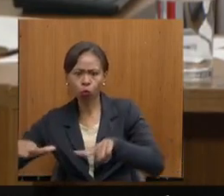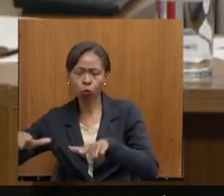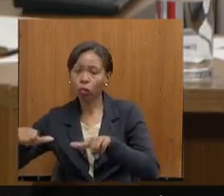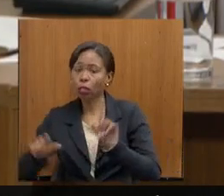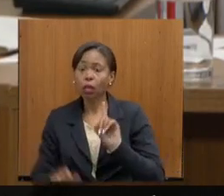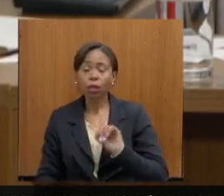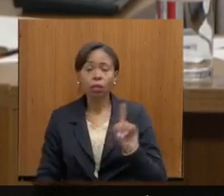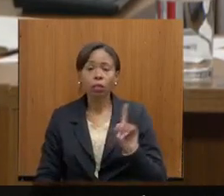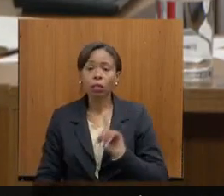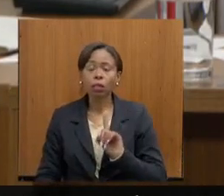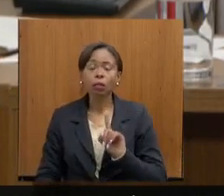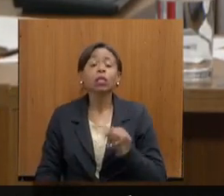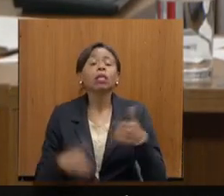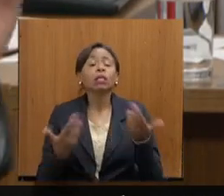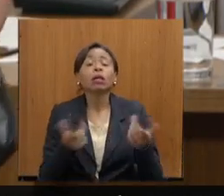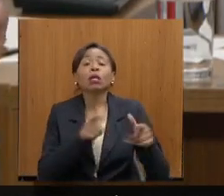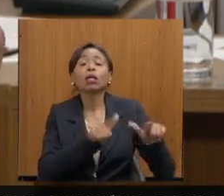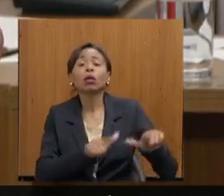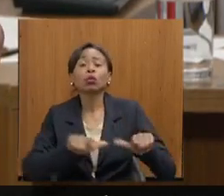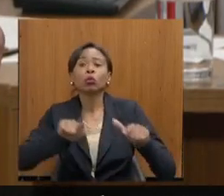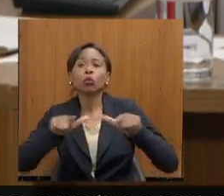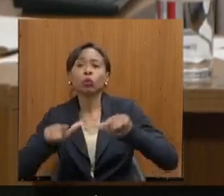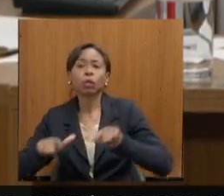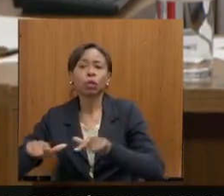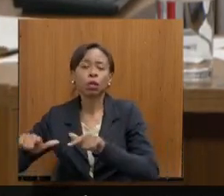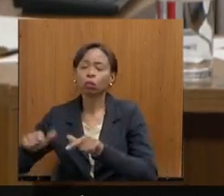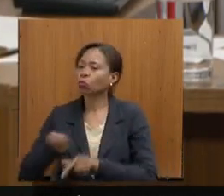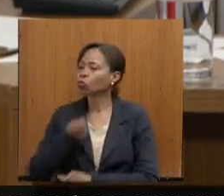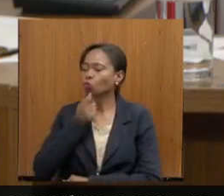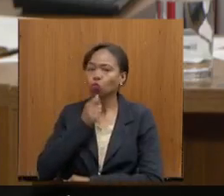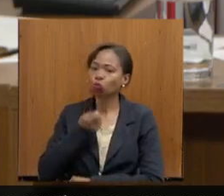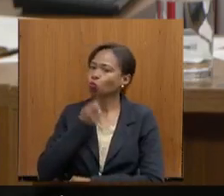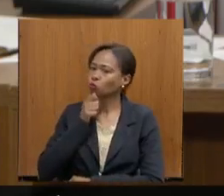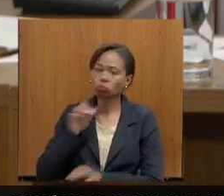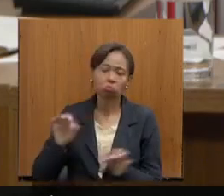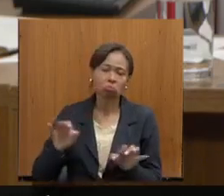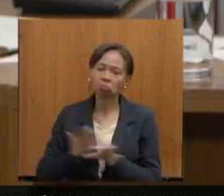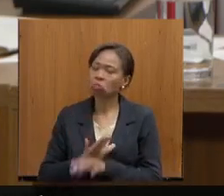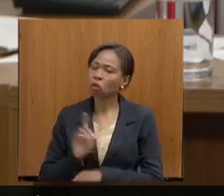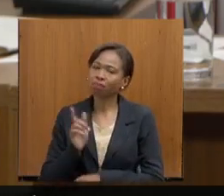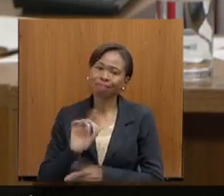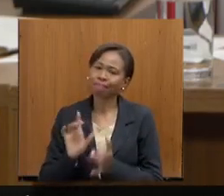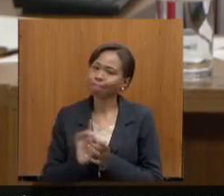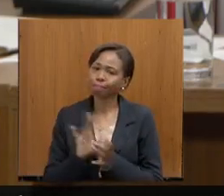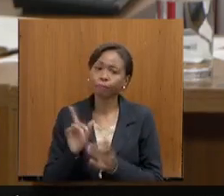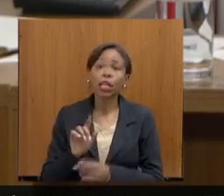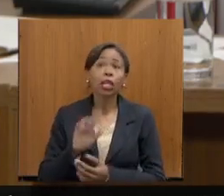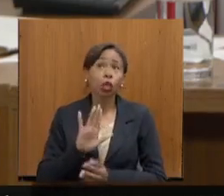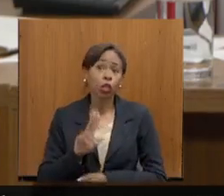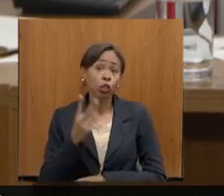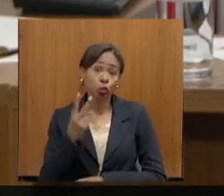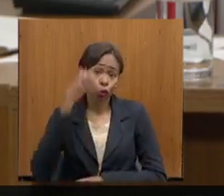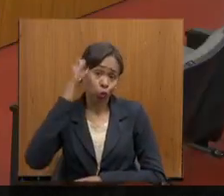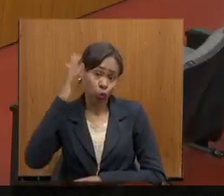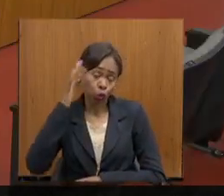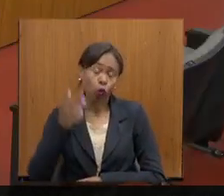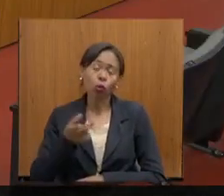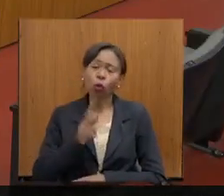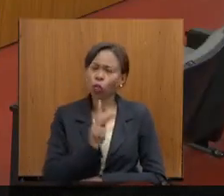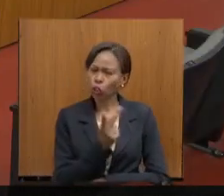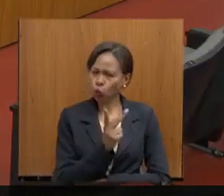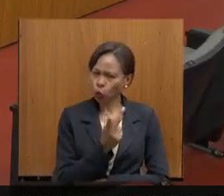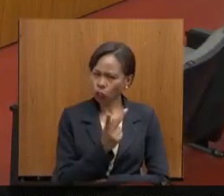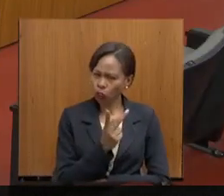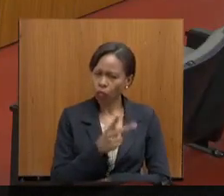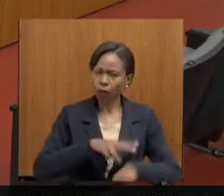E aí a flutuante viabilizamos então nós temos dois sonhos aqui o deputado ou hidrogênio verde o